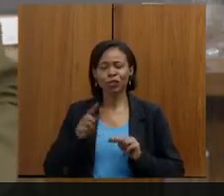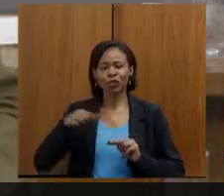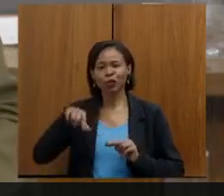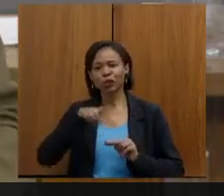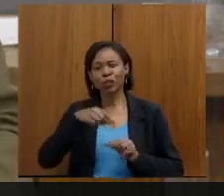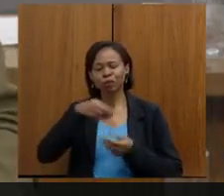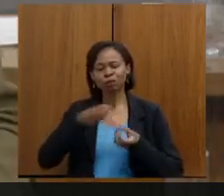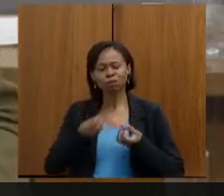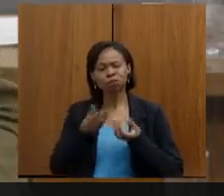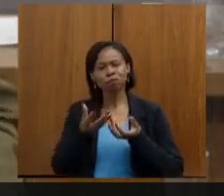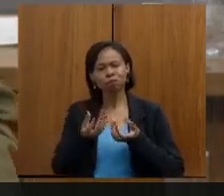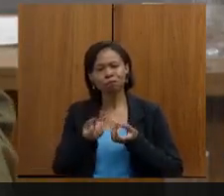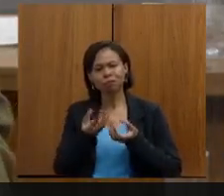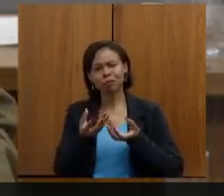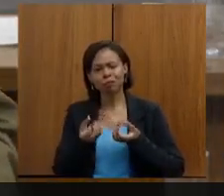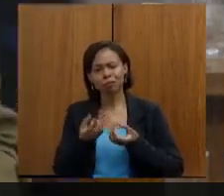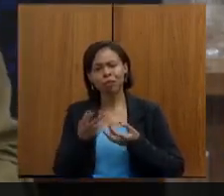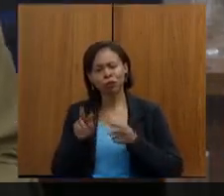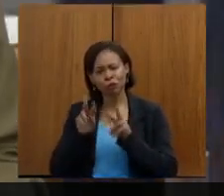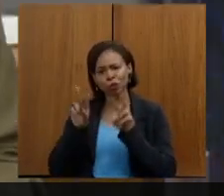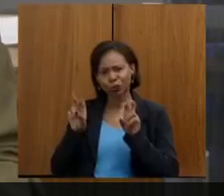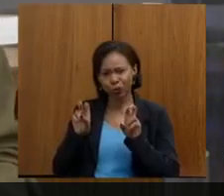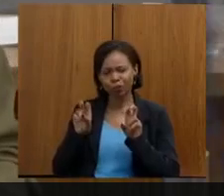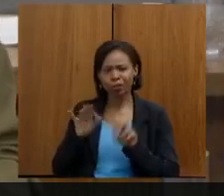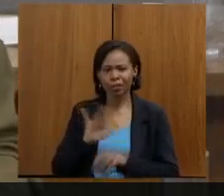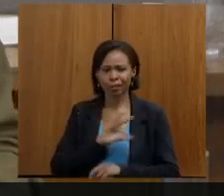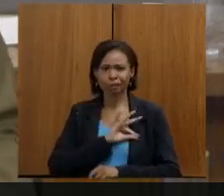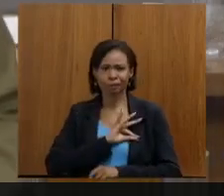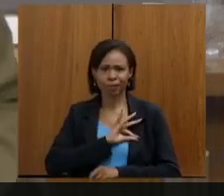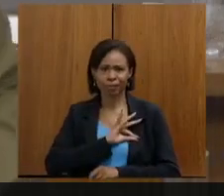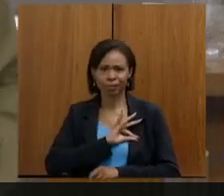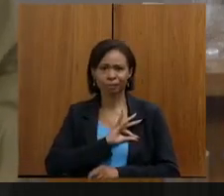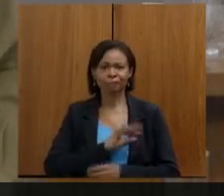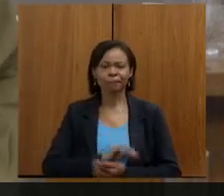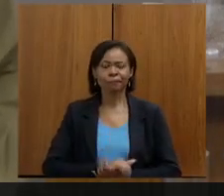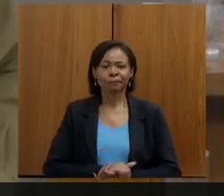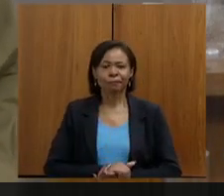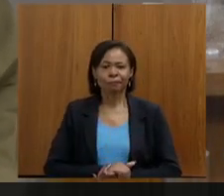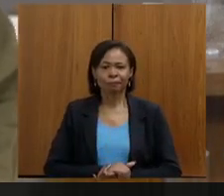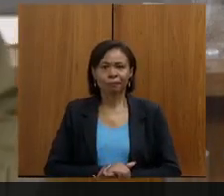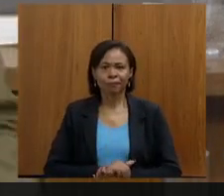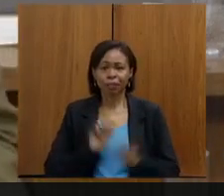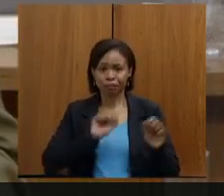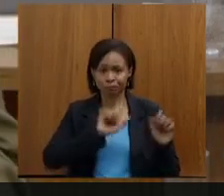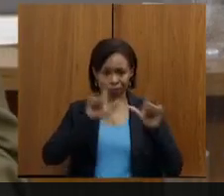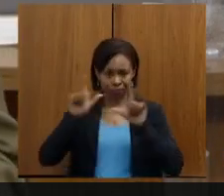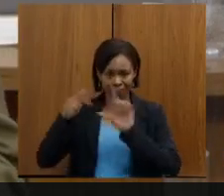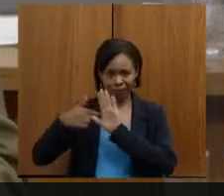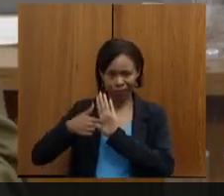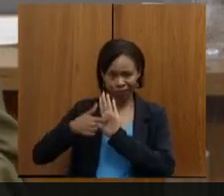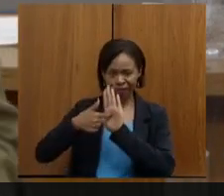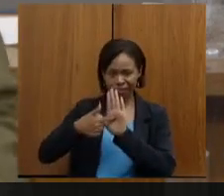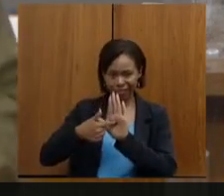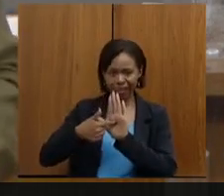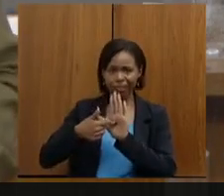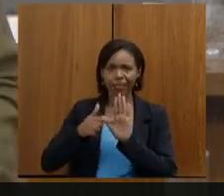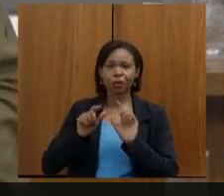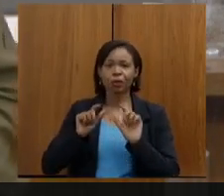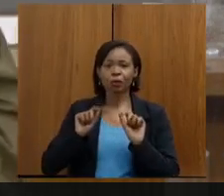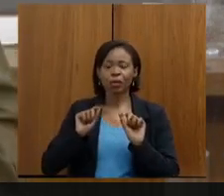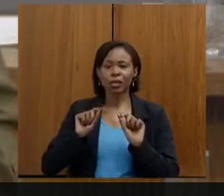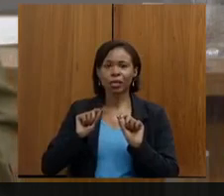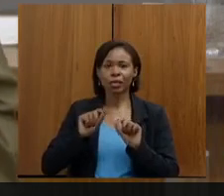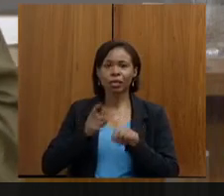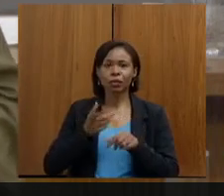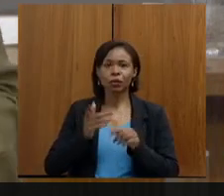pouquinho da nossa da nossa polícia aqui eu queria já iniciar por exemplo a apresentação falando né aqui dentro da